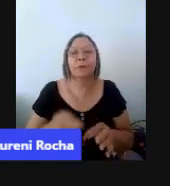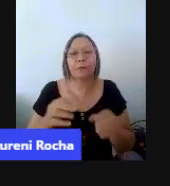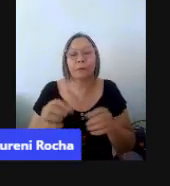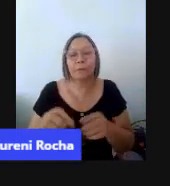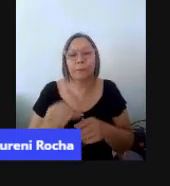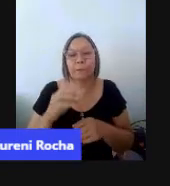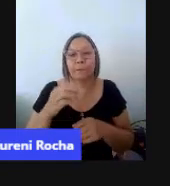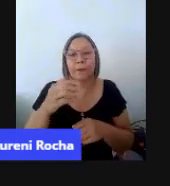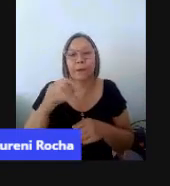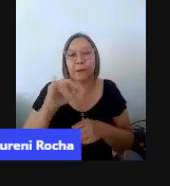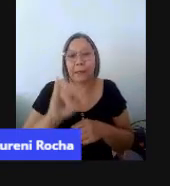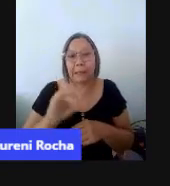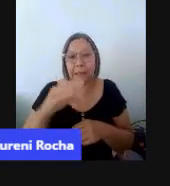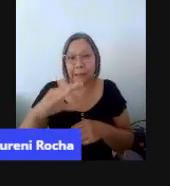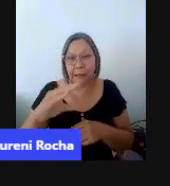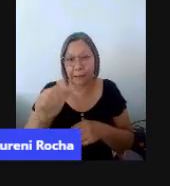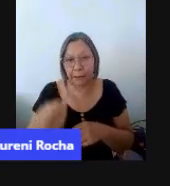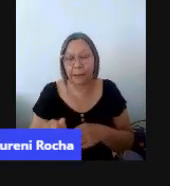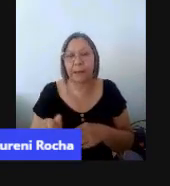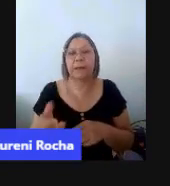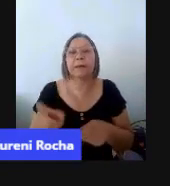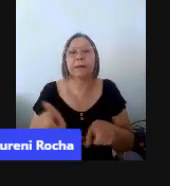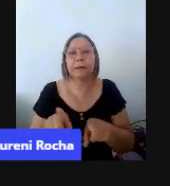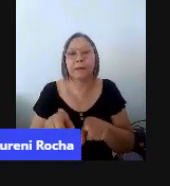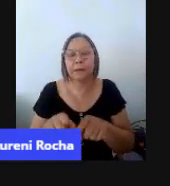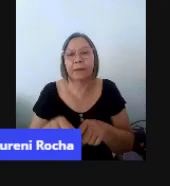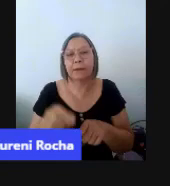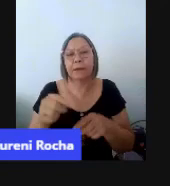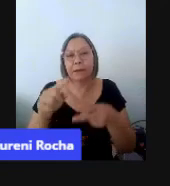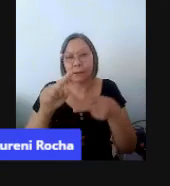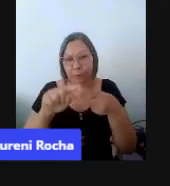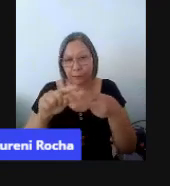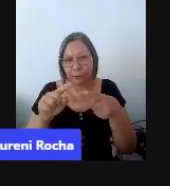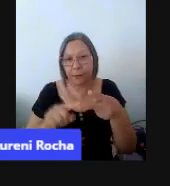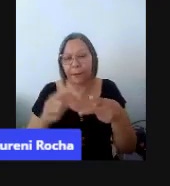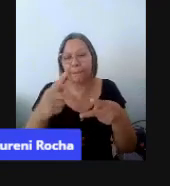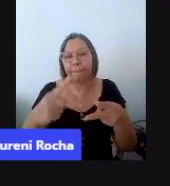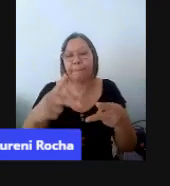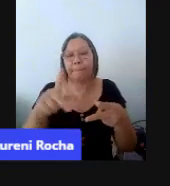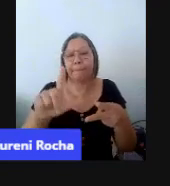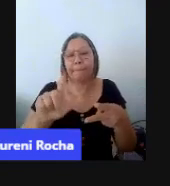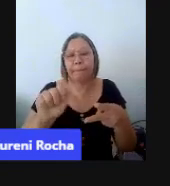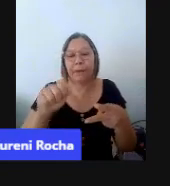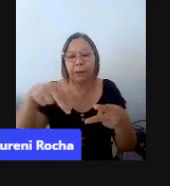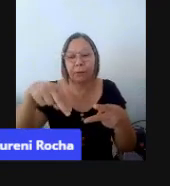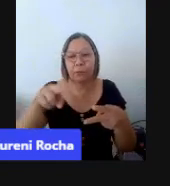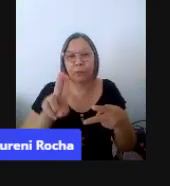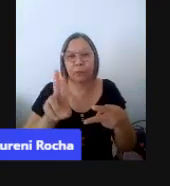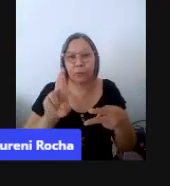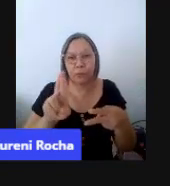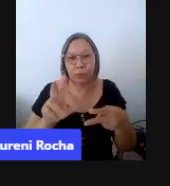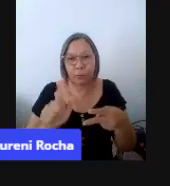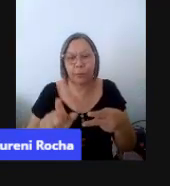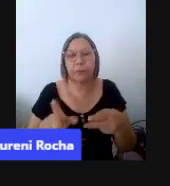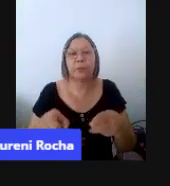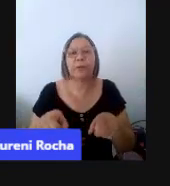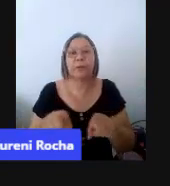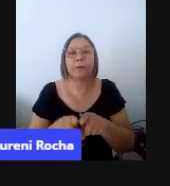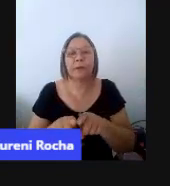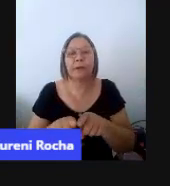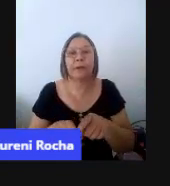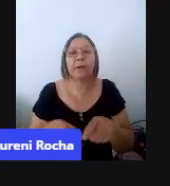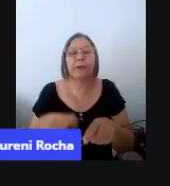atualmente, na secretaria, dois documentos vigentes, que é o referencial curricular da REME, que foi implantado no